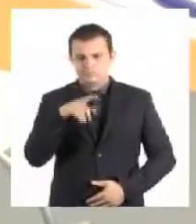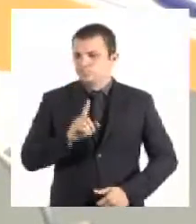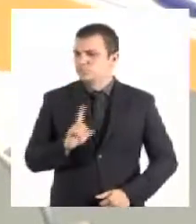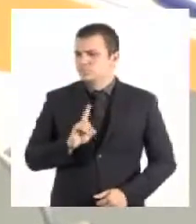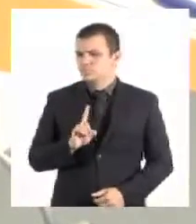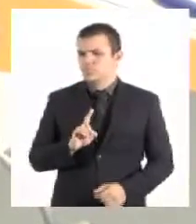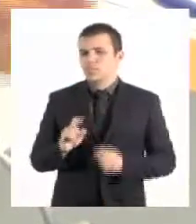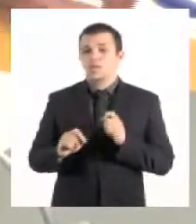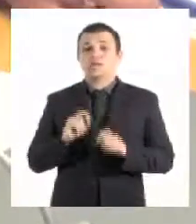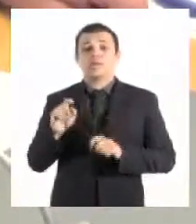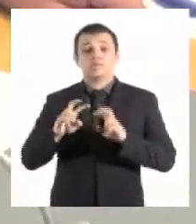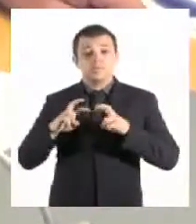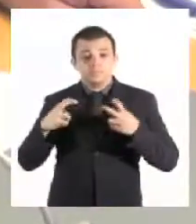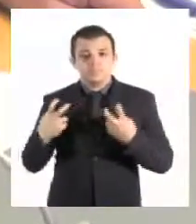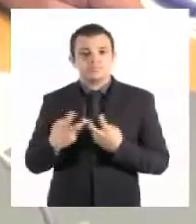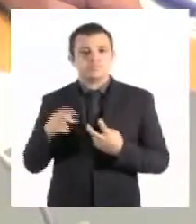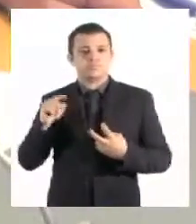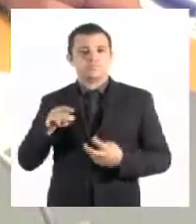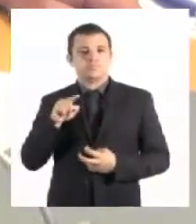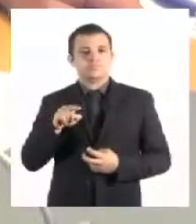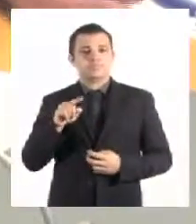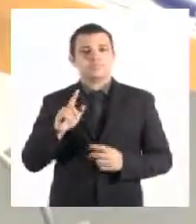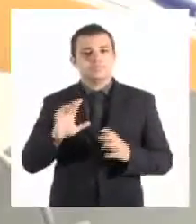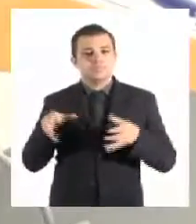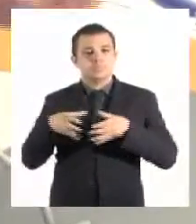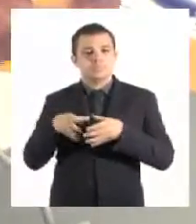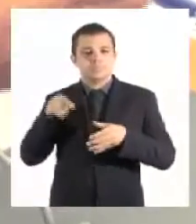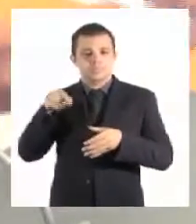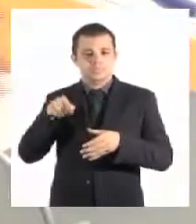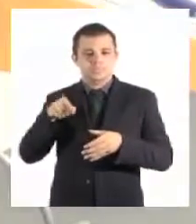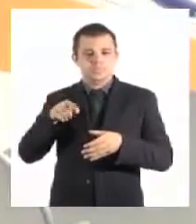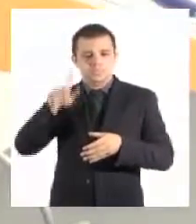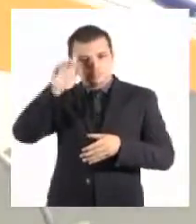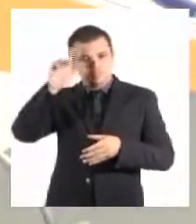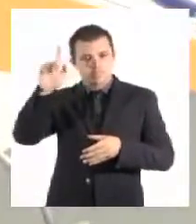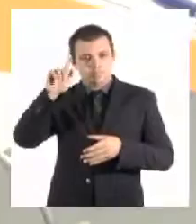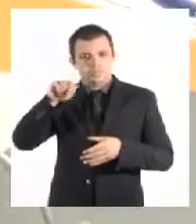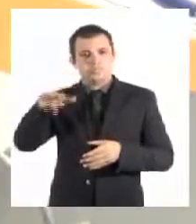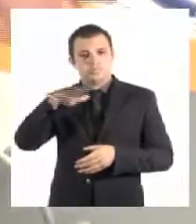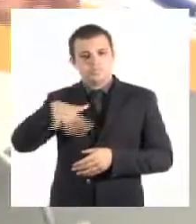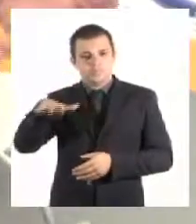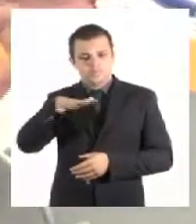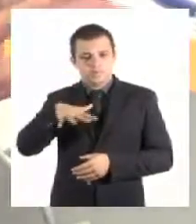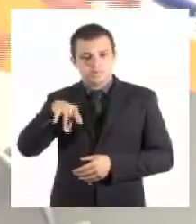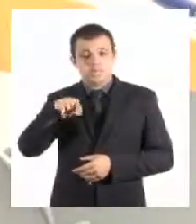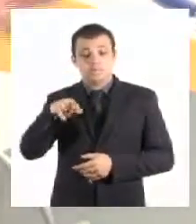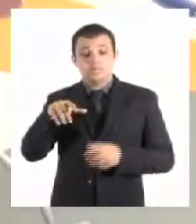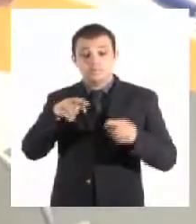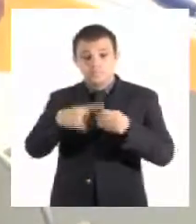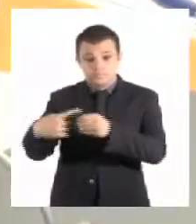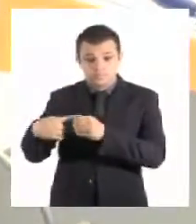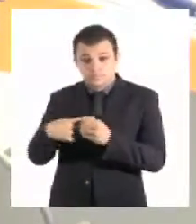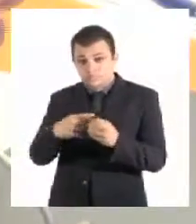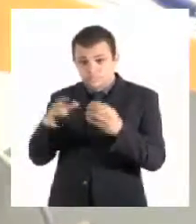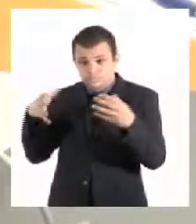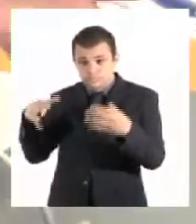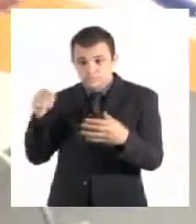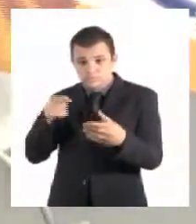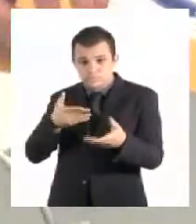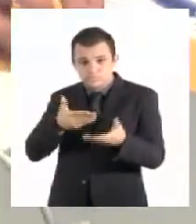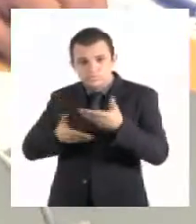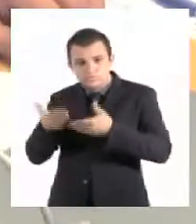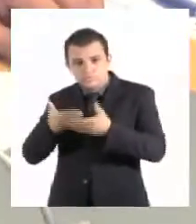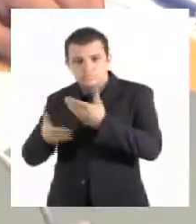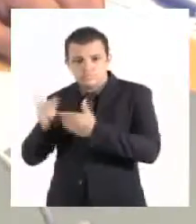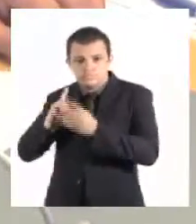a decisão é da Comissão de Intergestores Regionais. É a partir deste diálogo entre os municípios que compõem cada região que vai